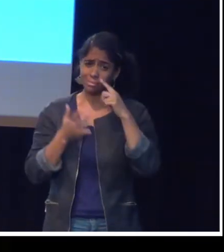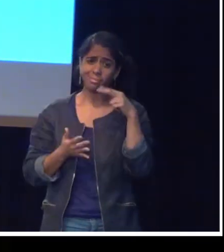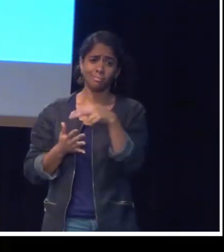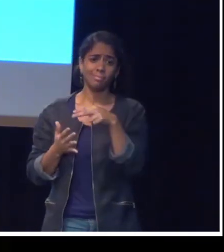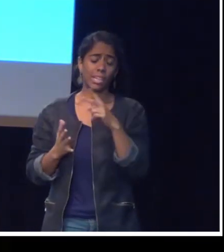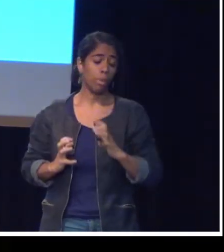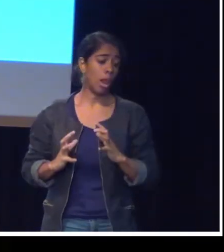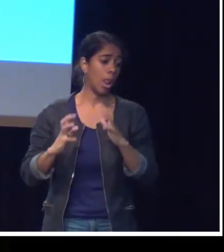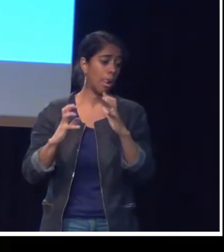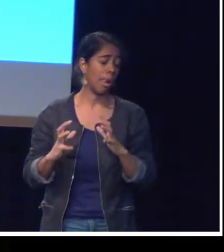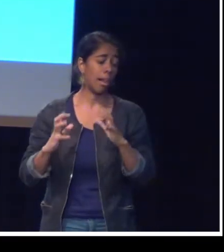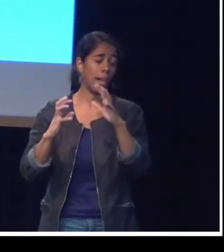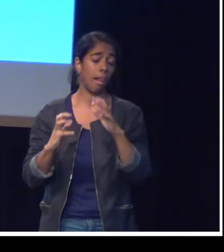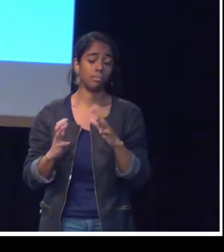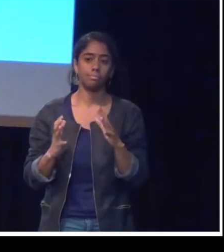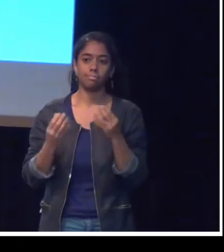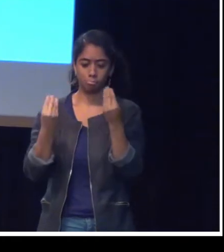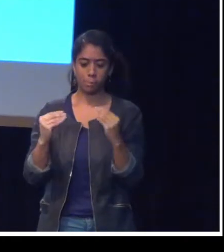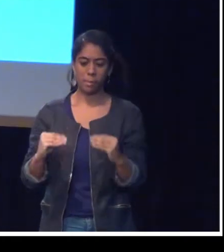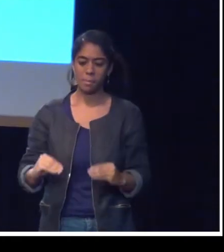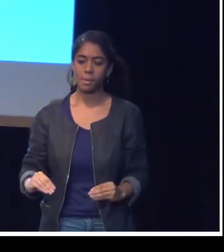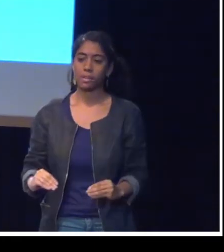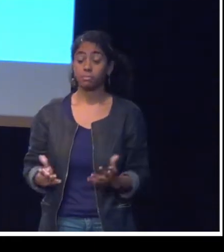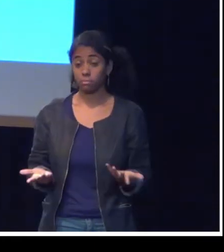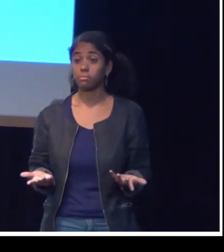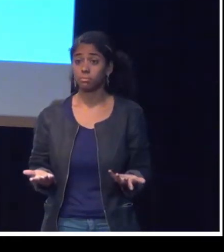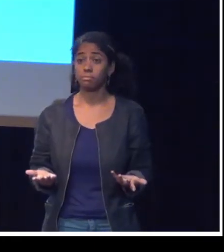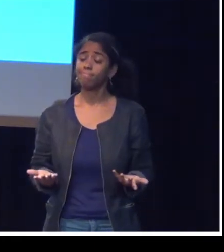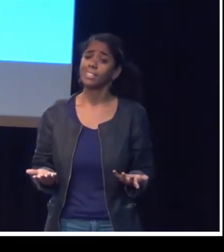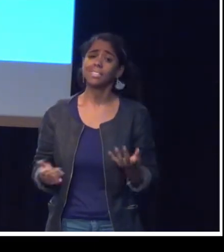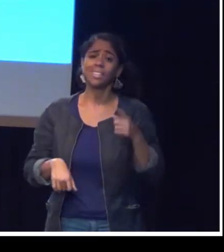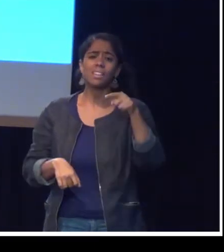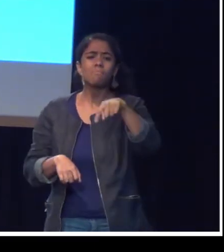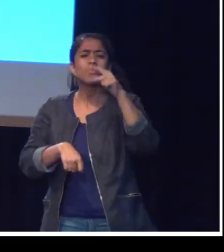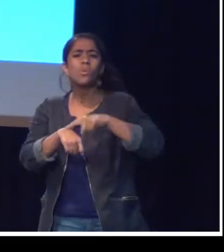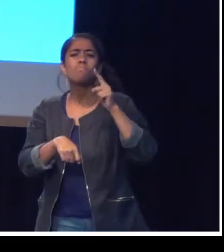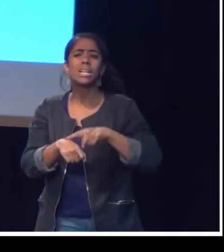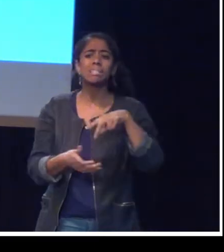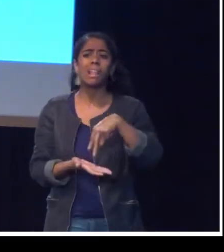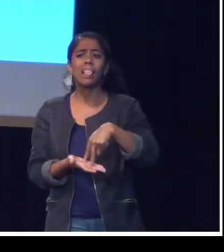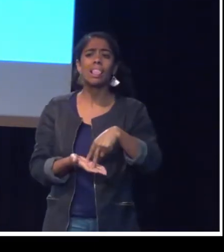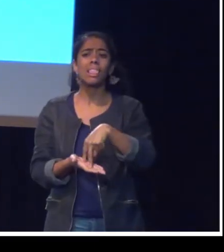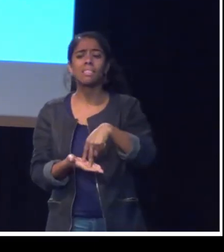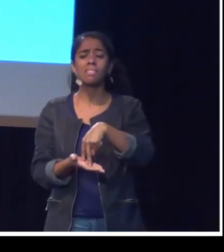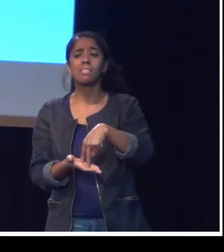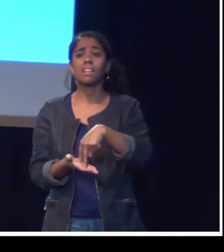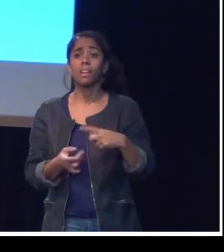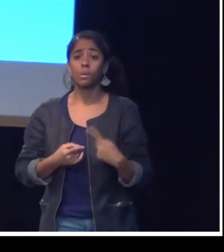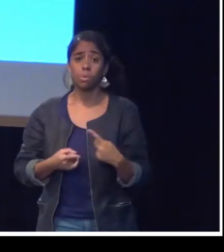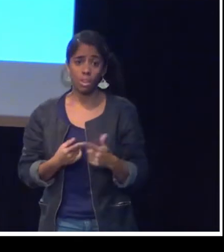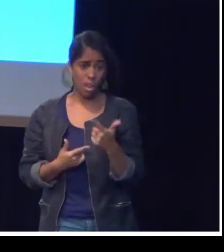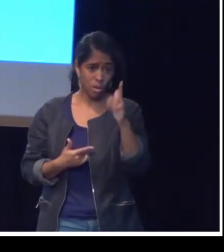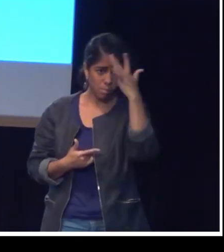tempos incertos, em tempos em que o outro não tem empatia para comigo, em que o